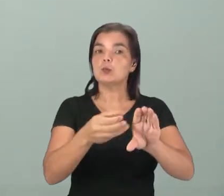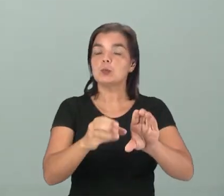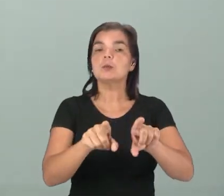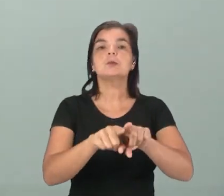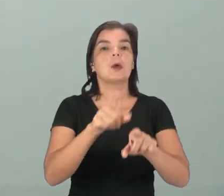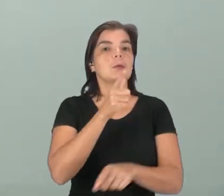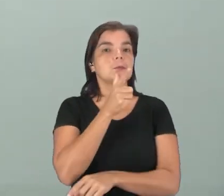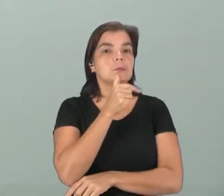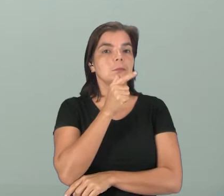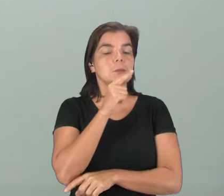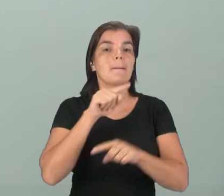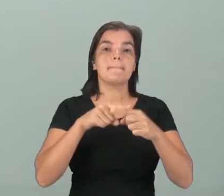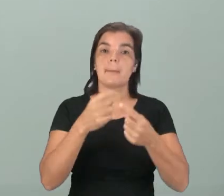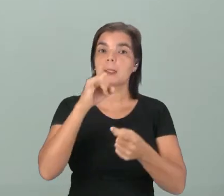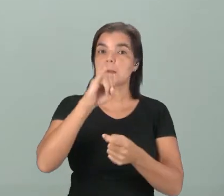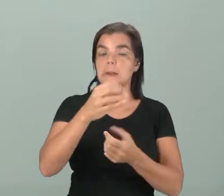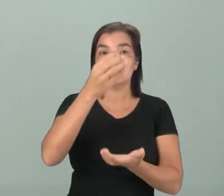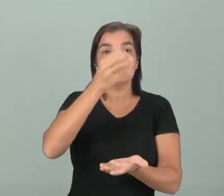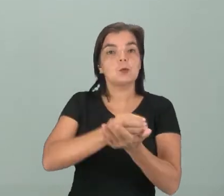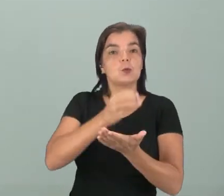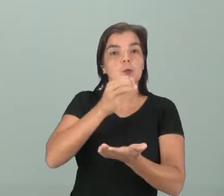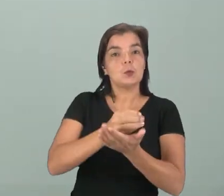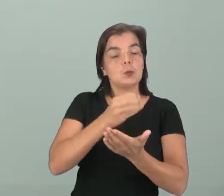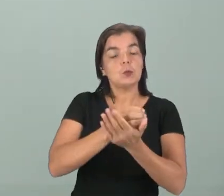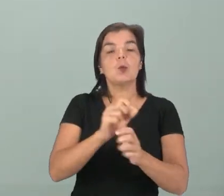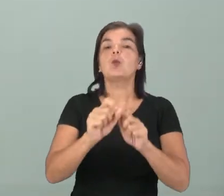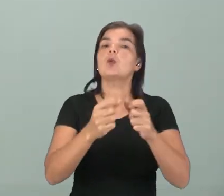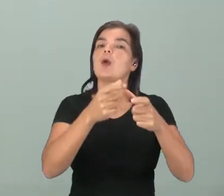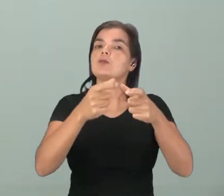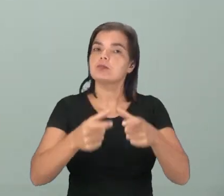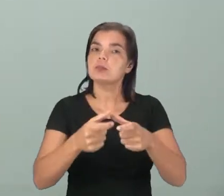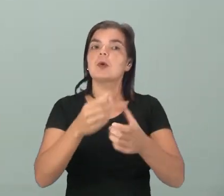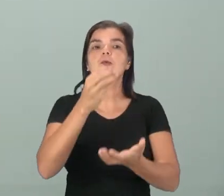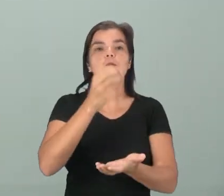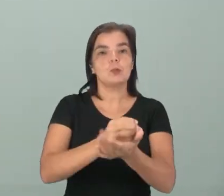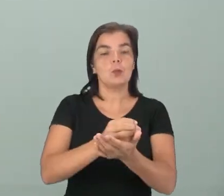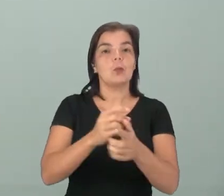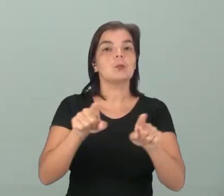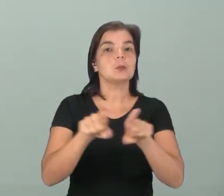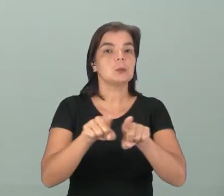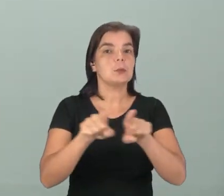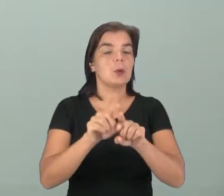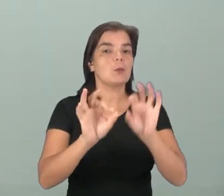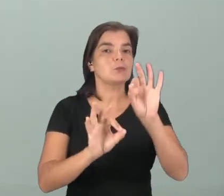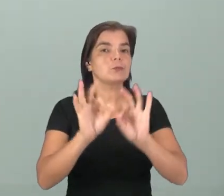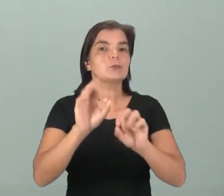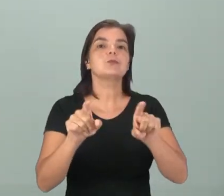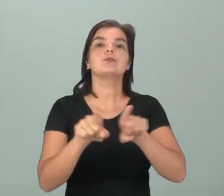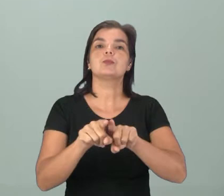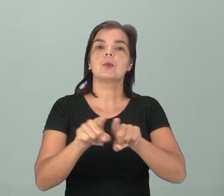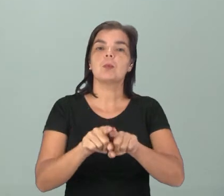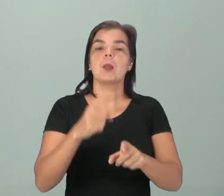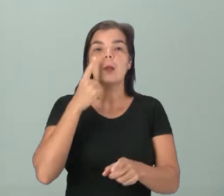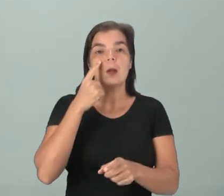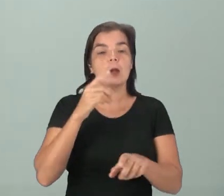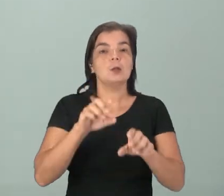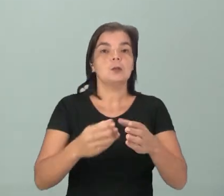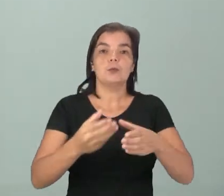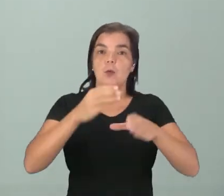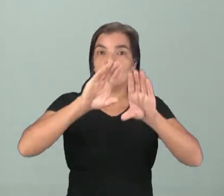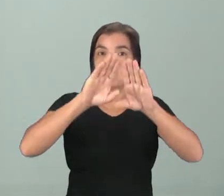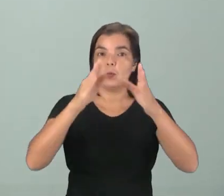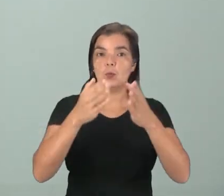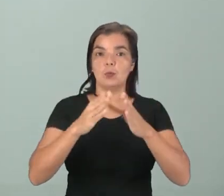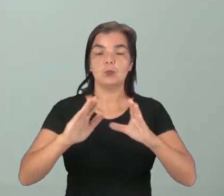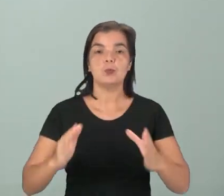estado líquido. Se você coloca num copo, vai ocupar o espaço daquele copo, vai ficar no formato dele. Se você coloca numa jarra, vai